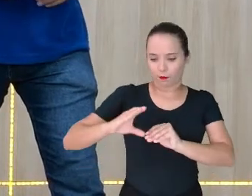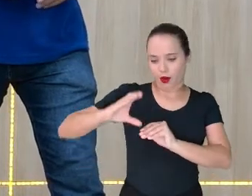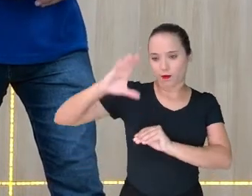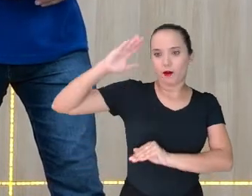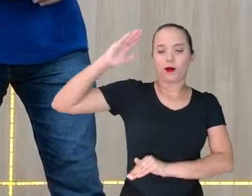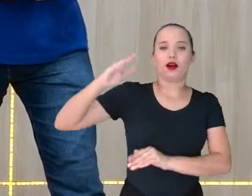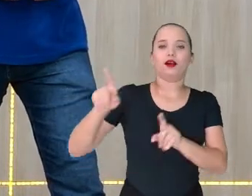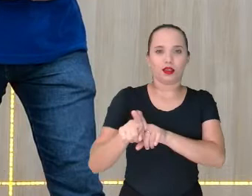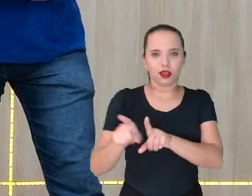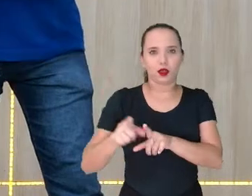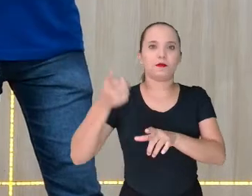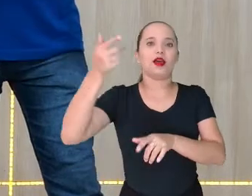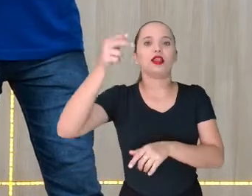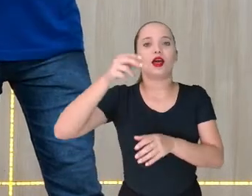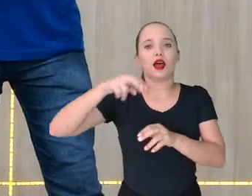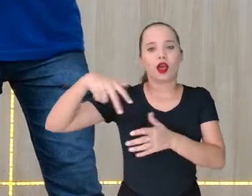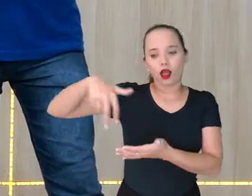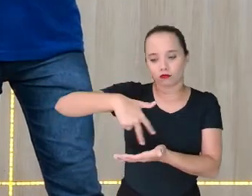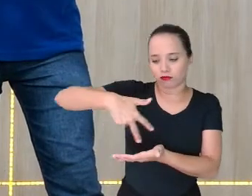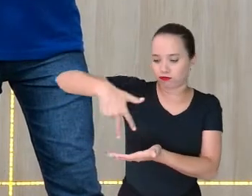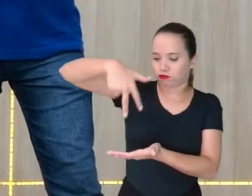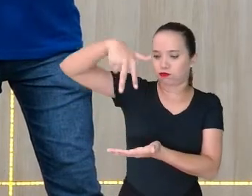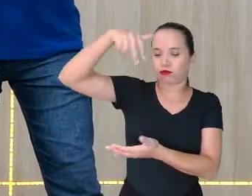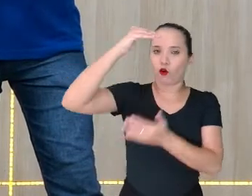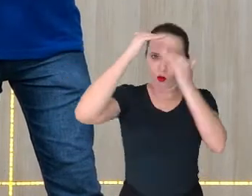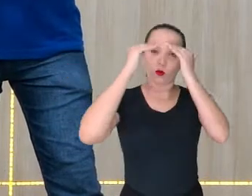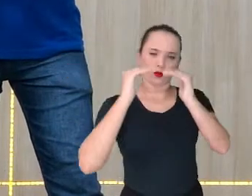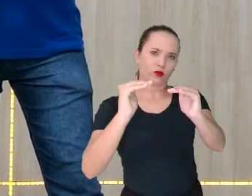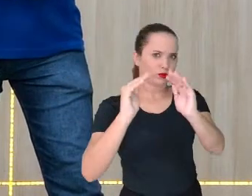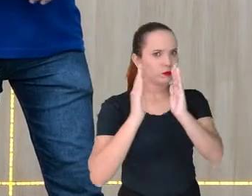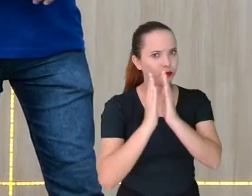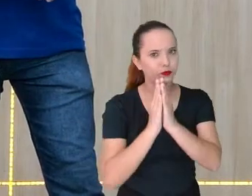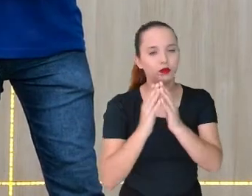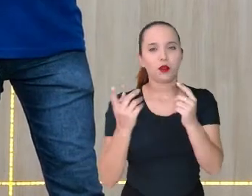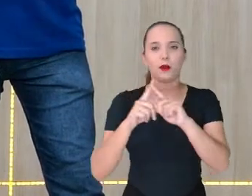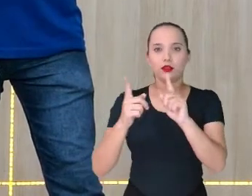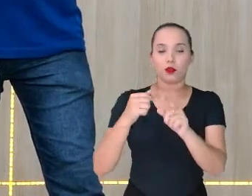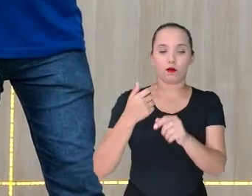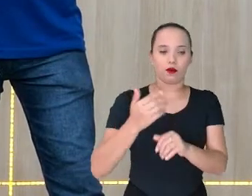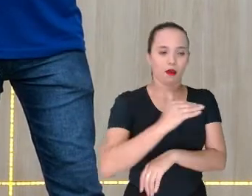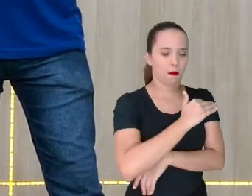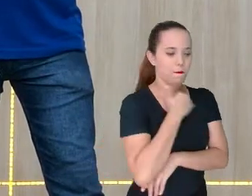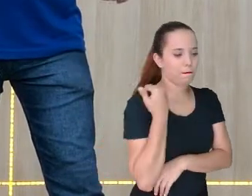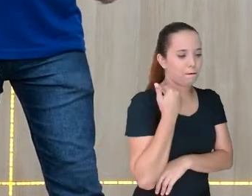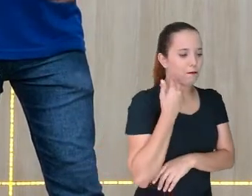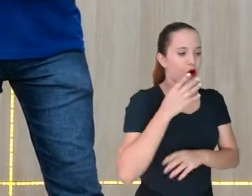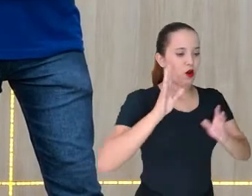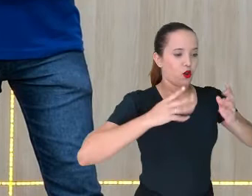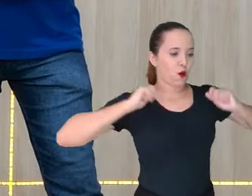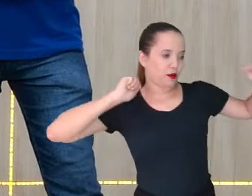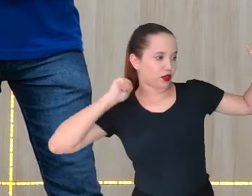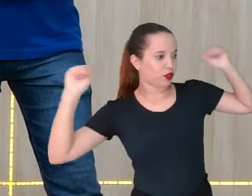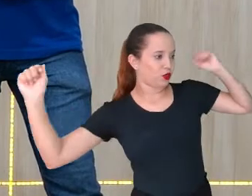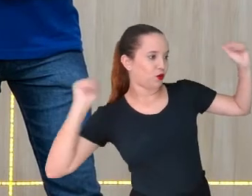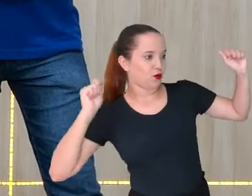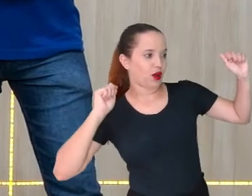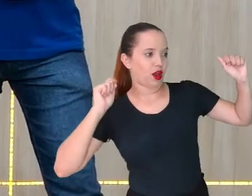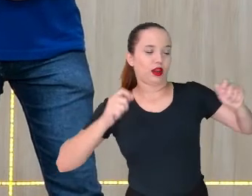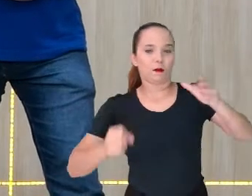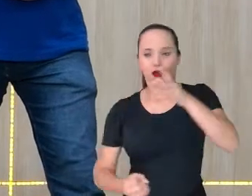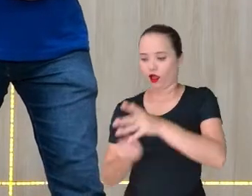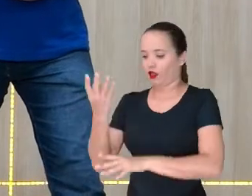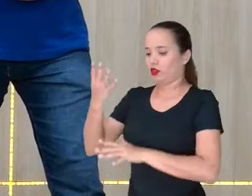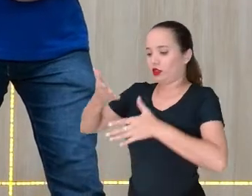da ressurreição, viu, Gilson? Com todo respeito. Morre uma toalha, nasce um pano de chão. É isso.